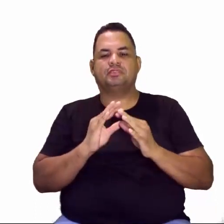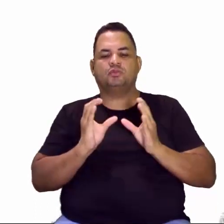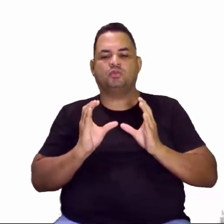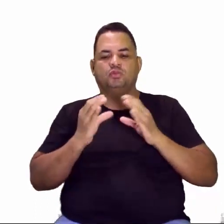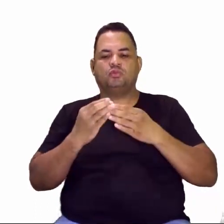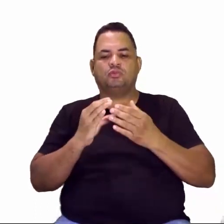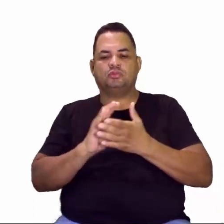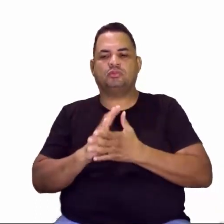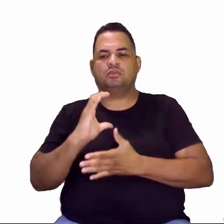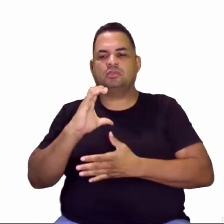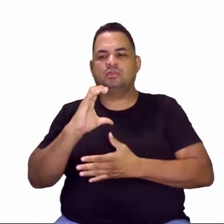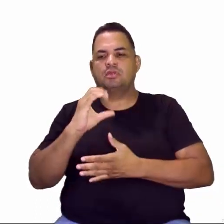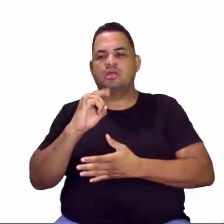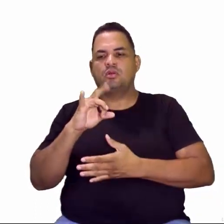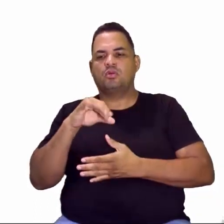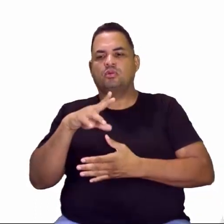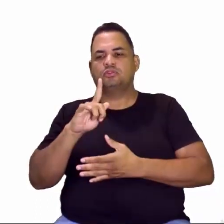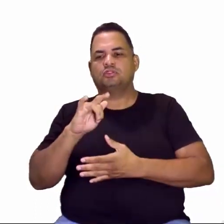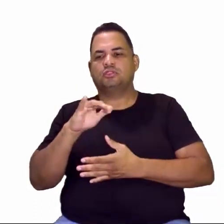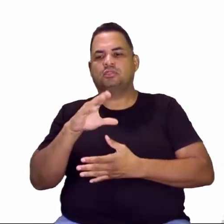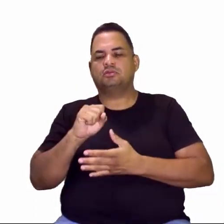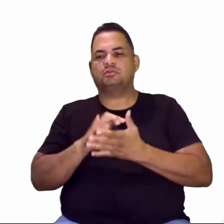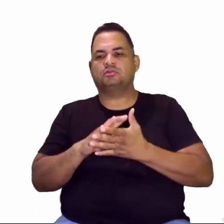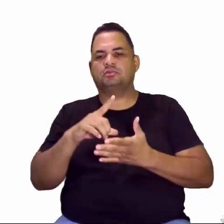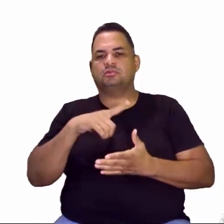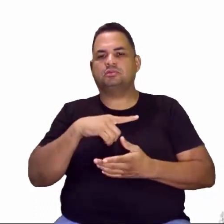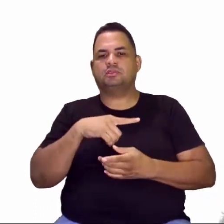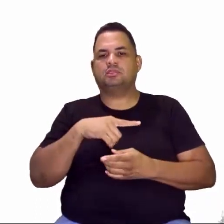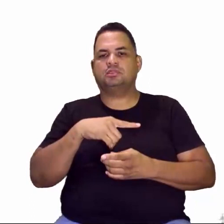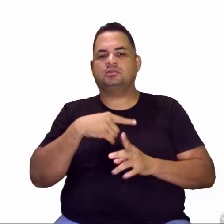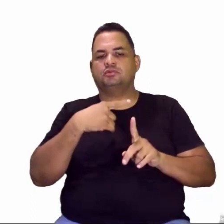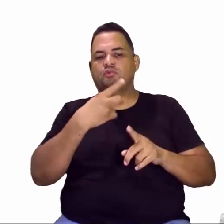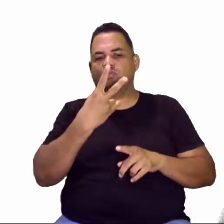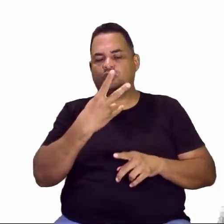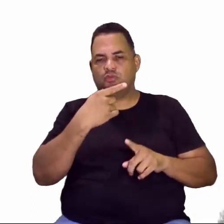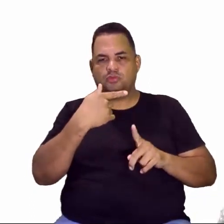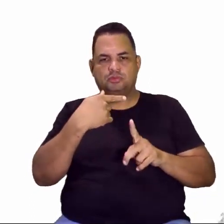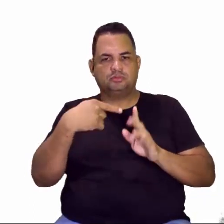dos calcogênios. Eles têm carga 2-.